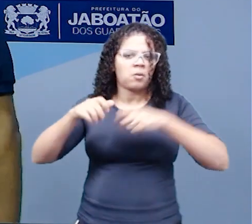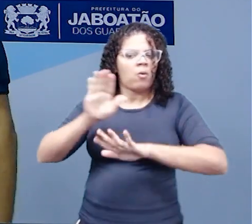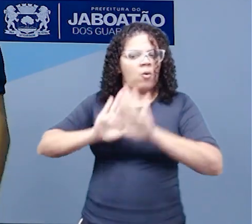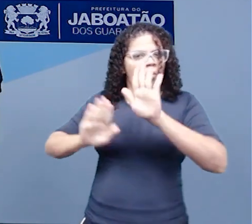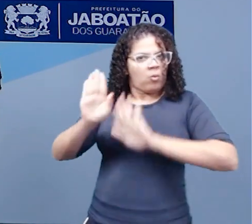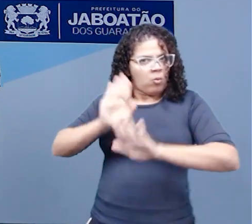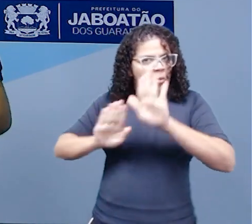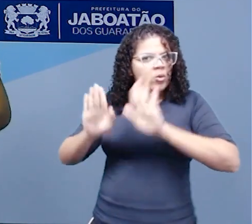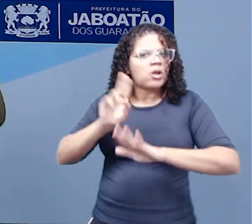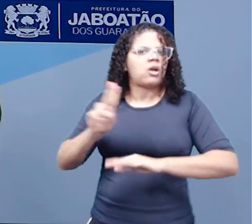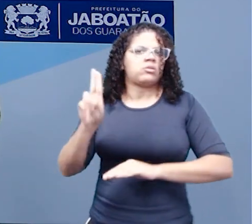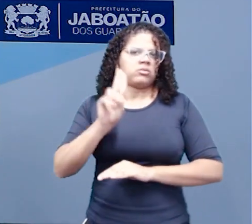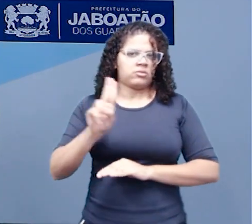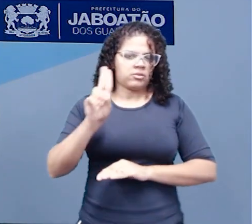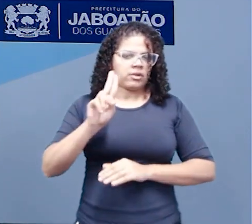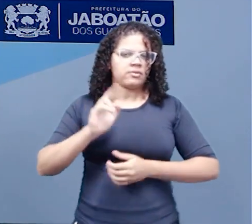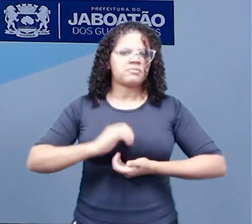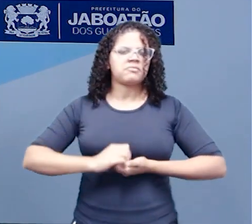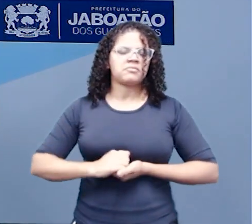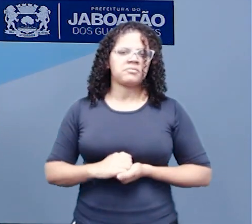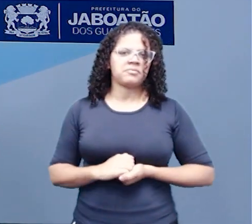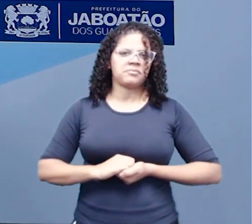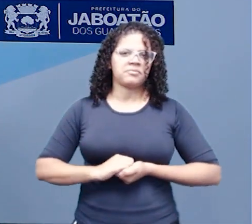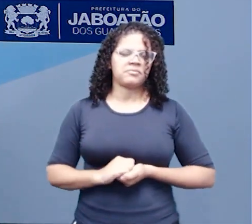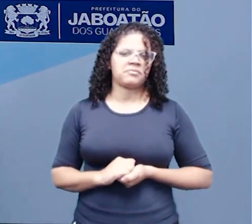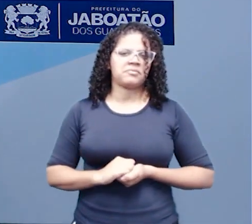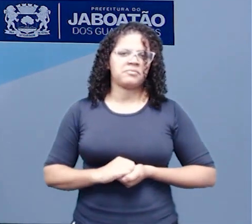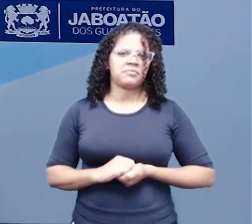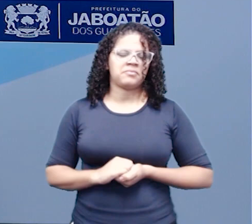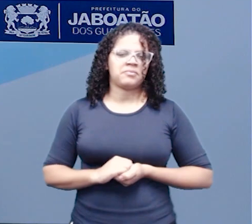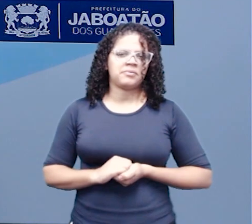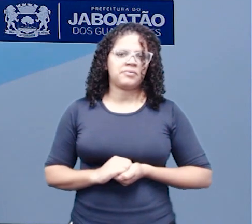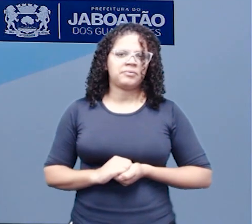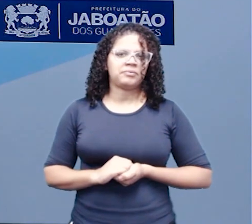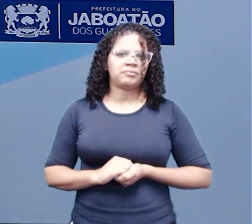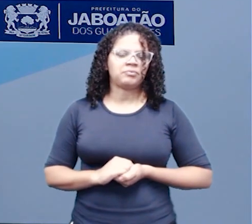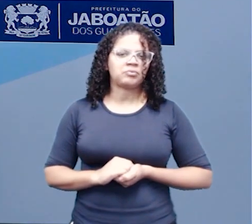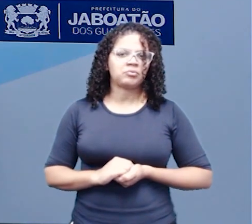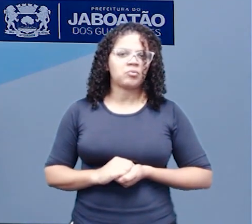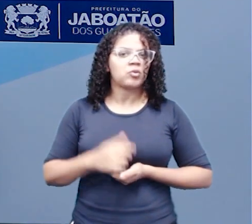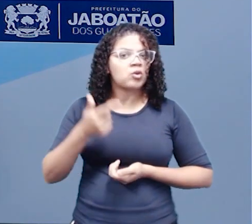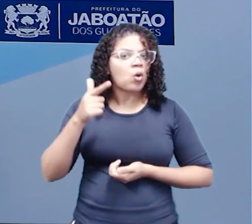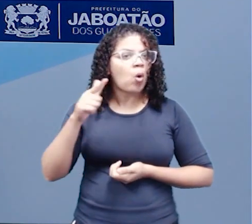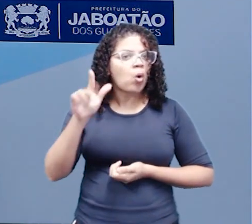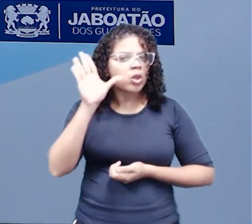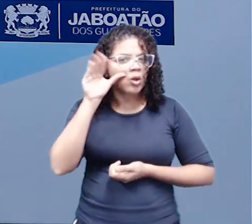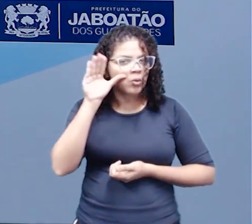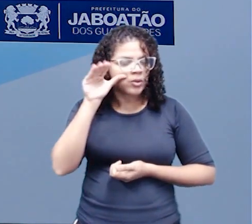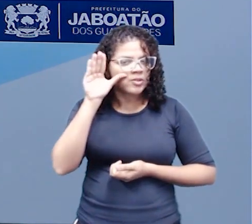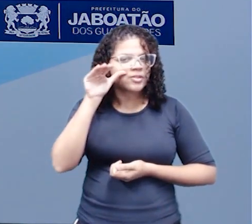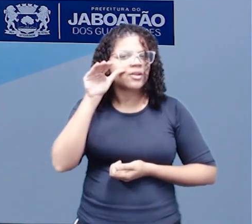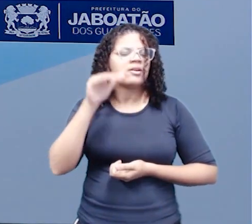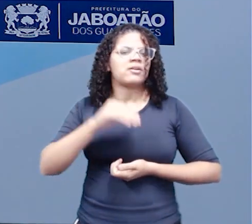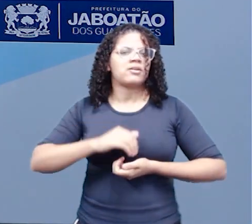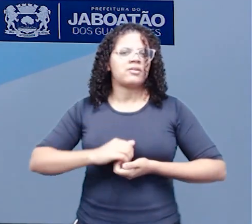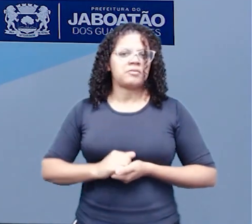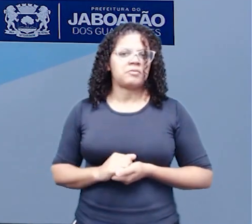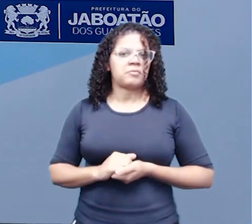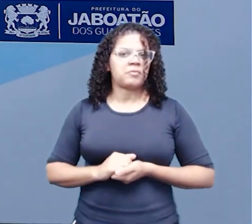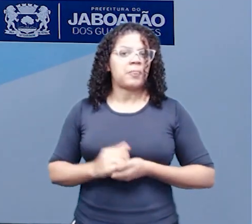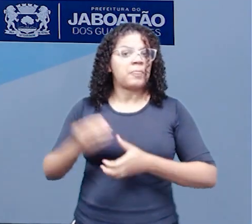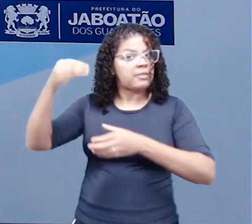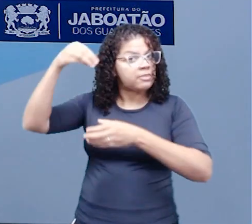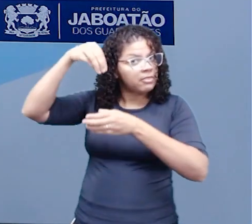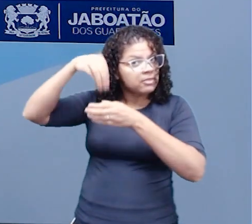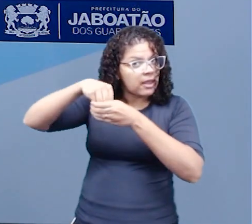os botijões, certo? Bom, tem outra curiosidade sobre isso também. Aqui dentro